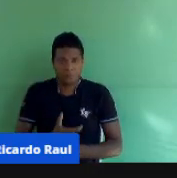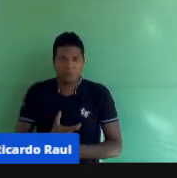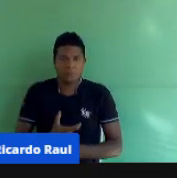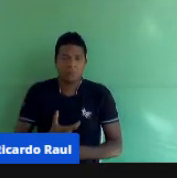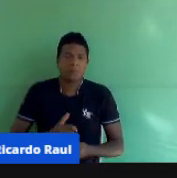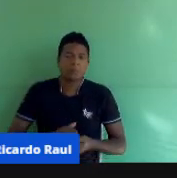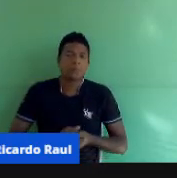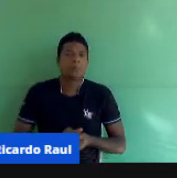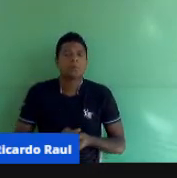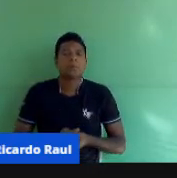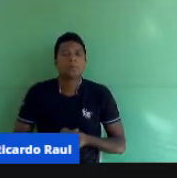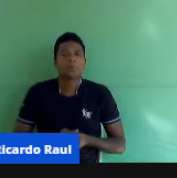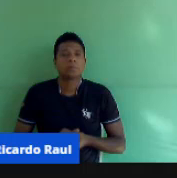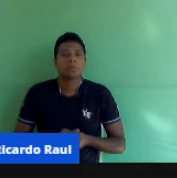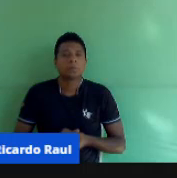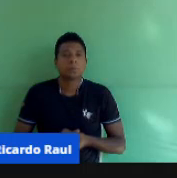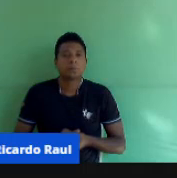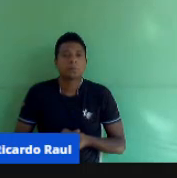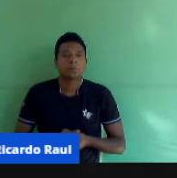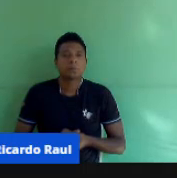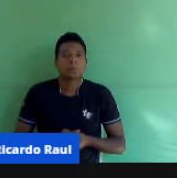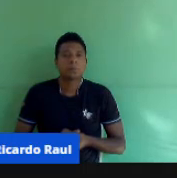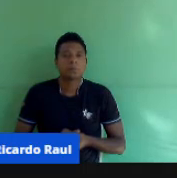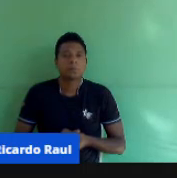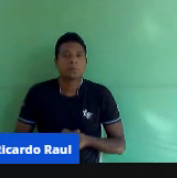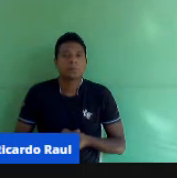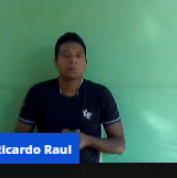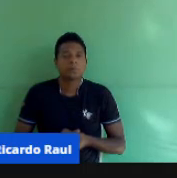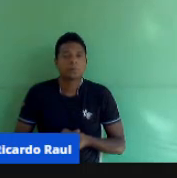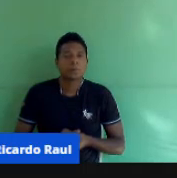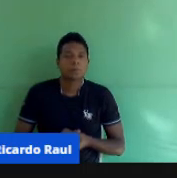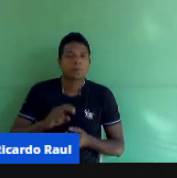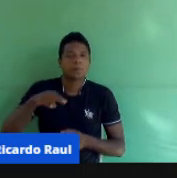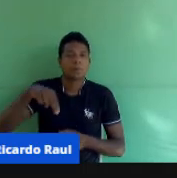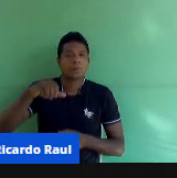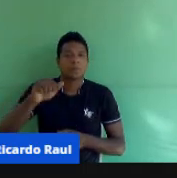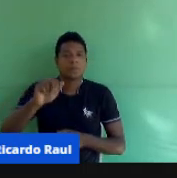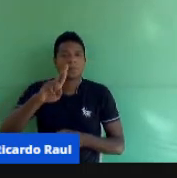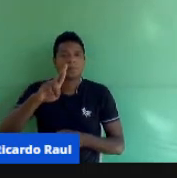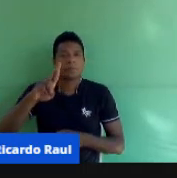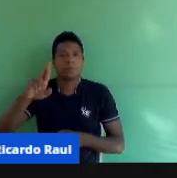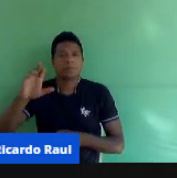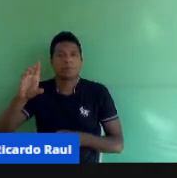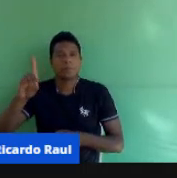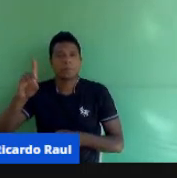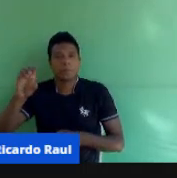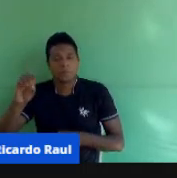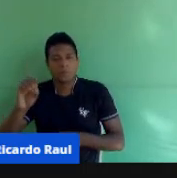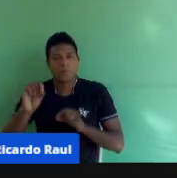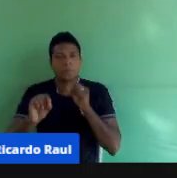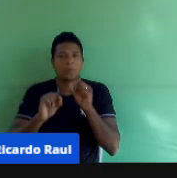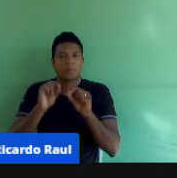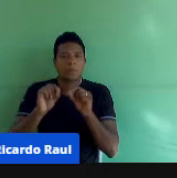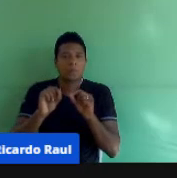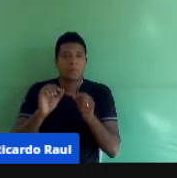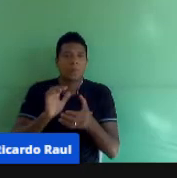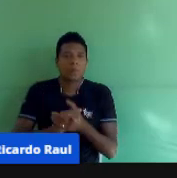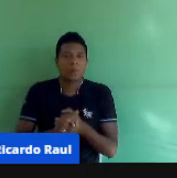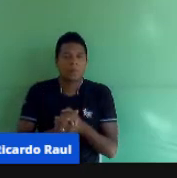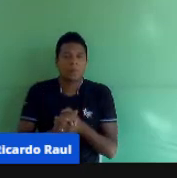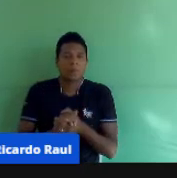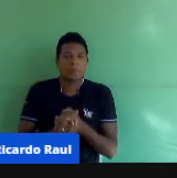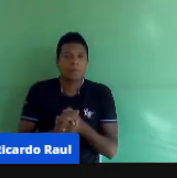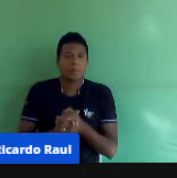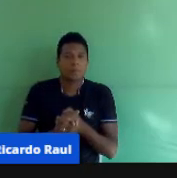pelo narrador, se for, no caso, um documentário, pelos sujeitos, as hierarquias sociais, ou seja, a